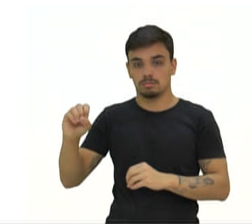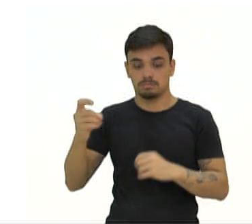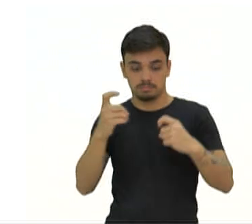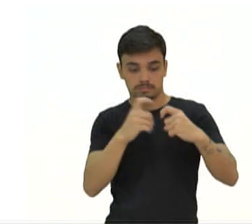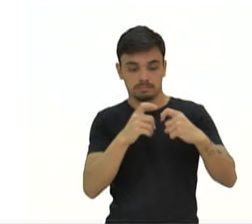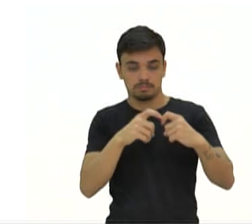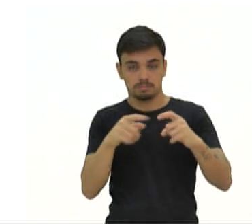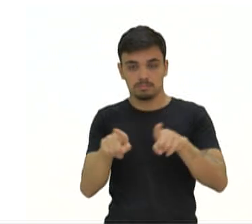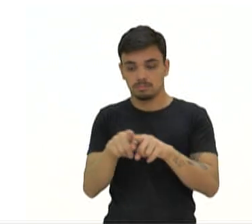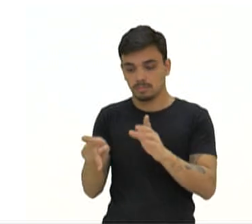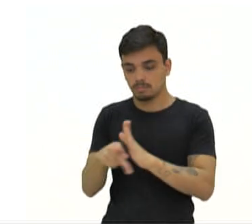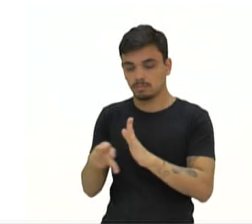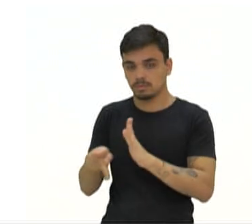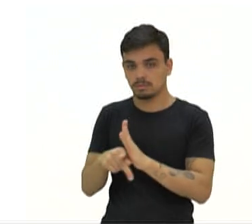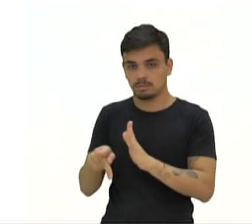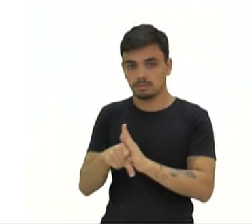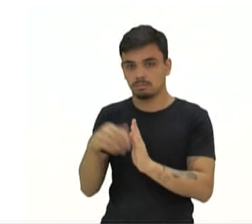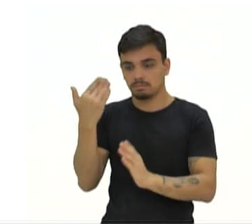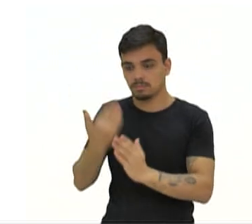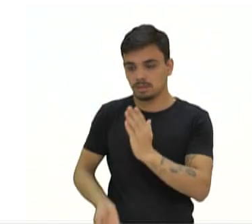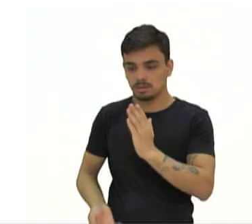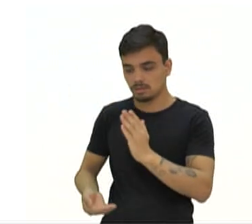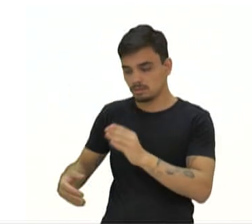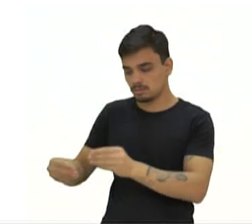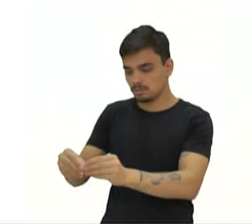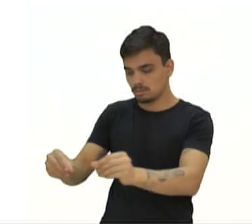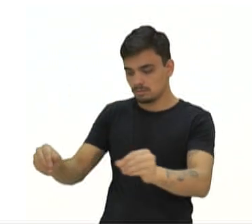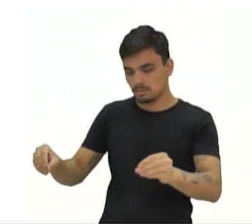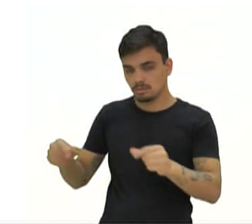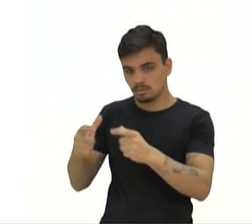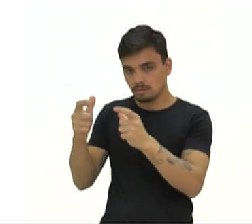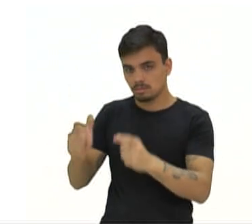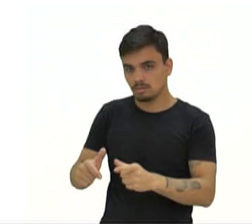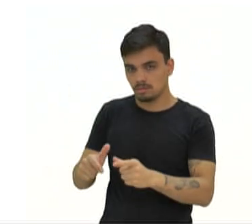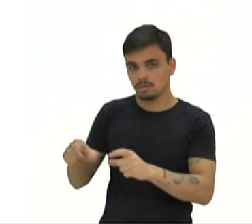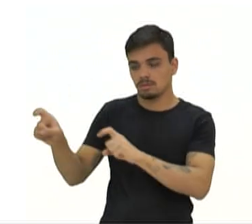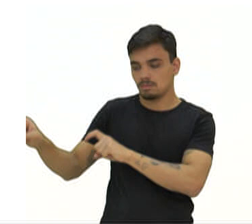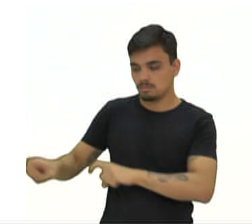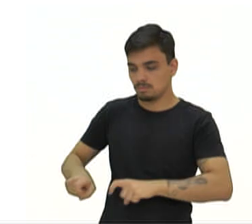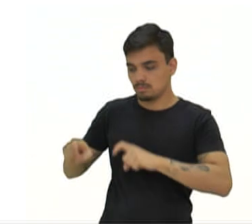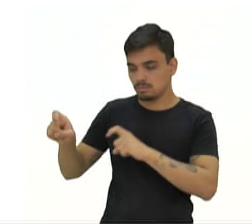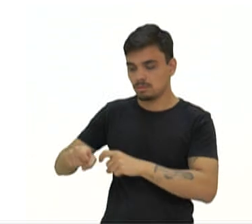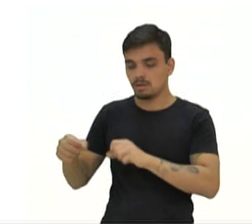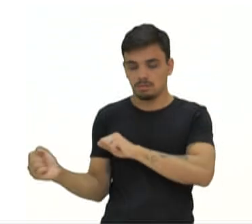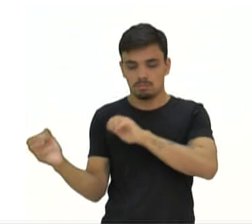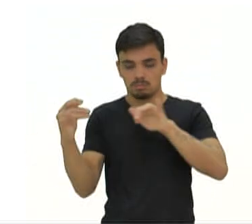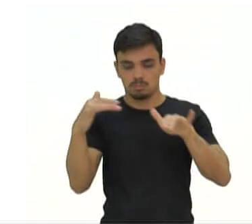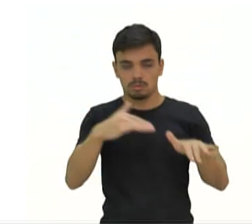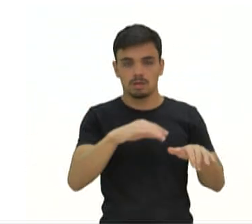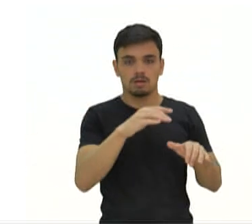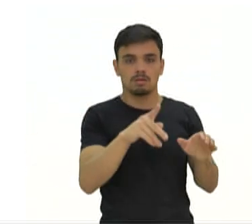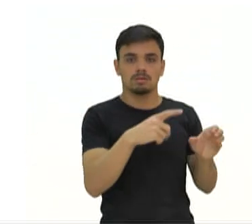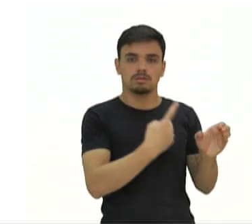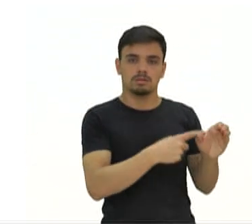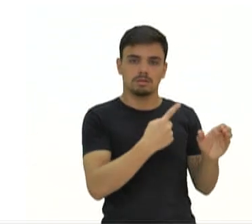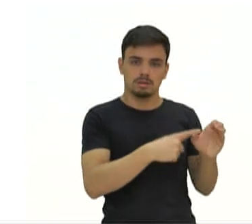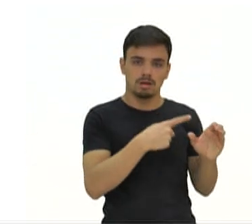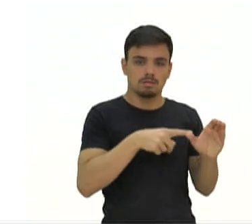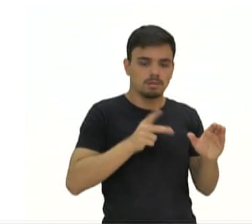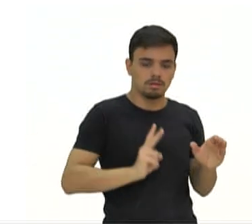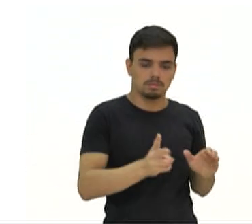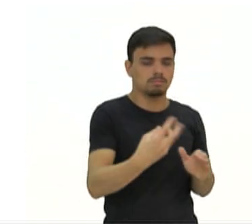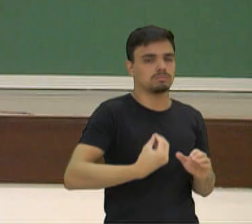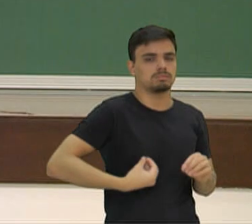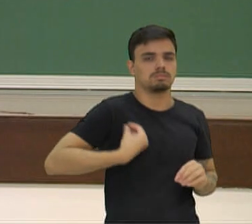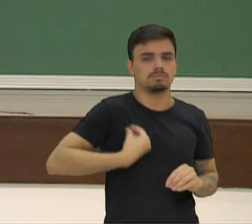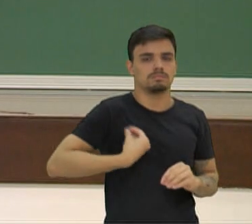suas terras para os fazendeiros, migravam para o interior ou para as cidades, buscando a sobrevivência, né, para sobreviverem. O